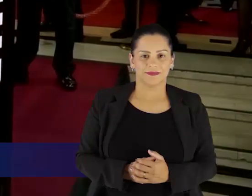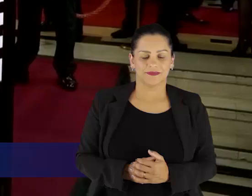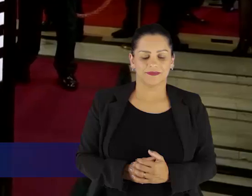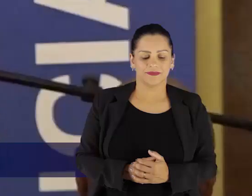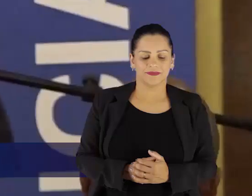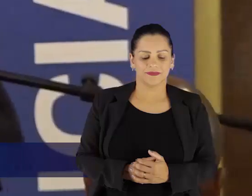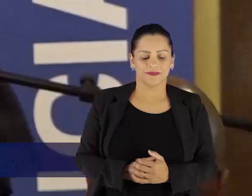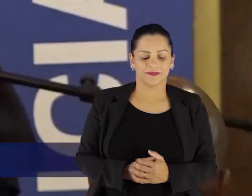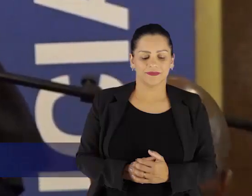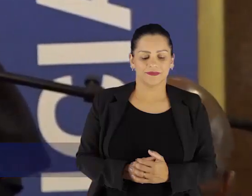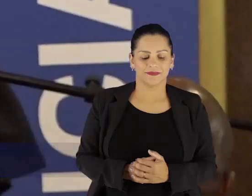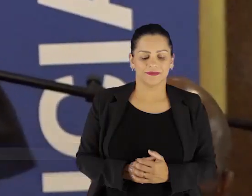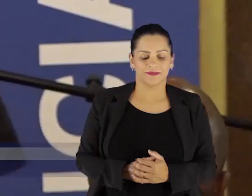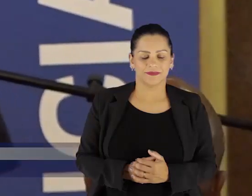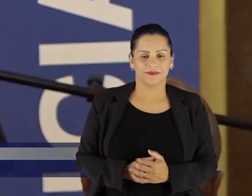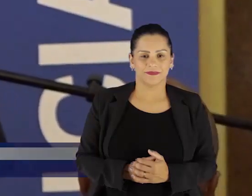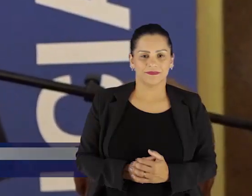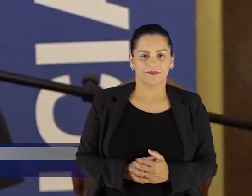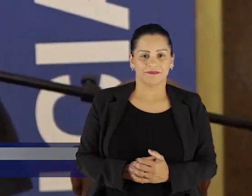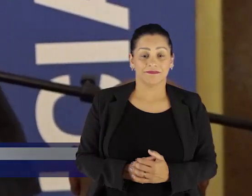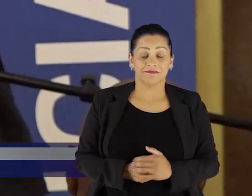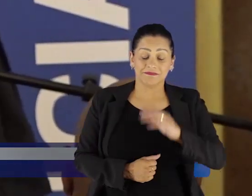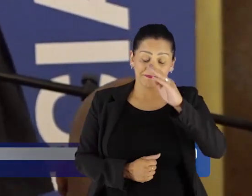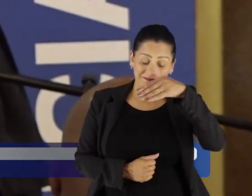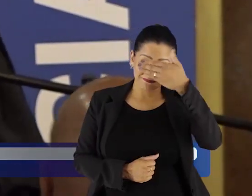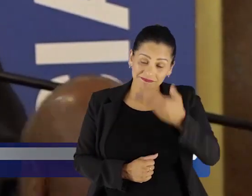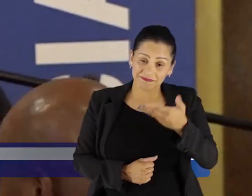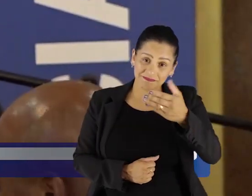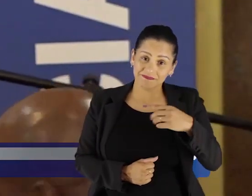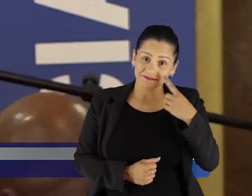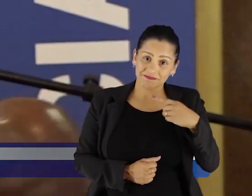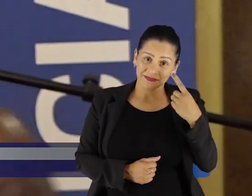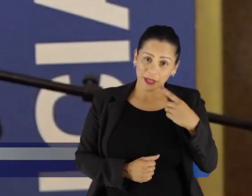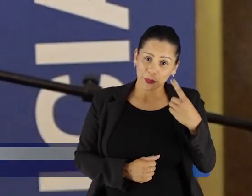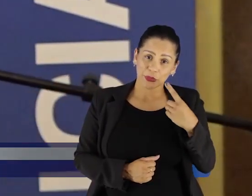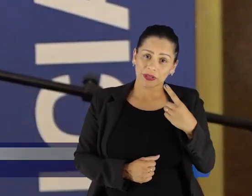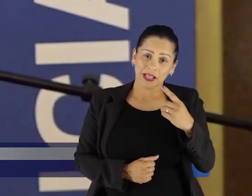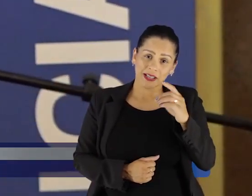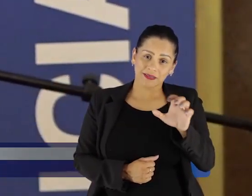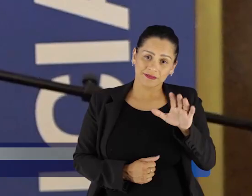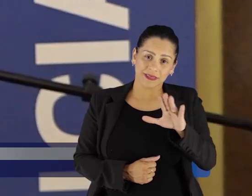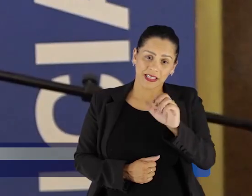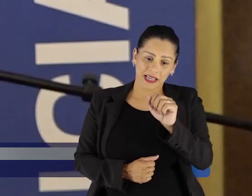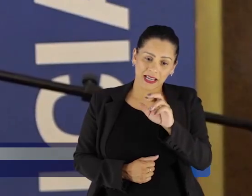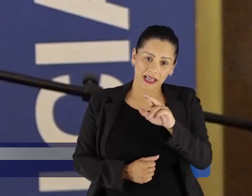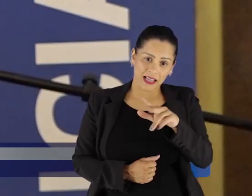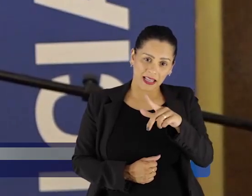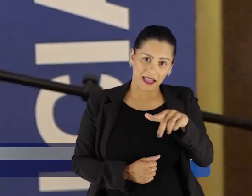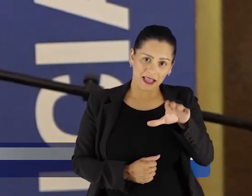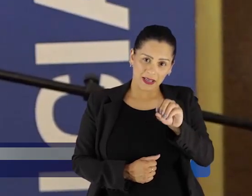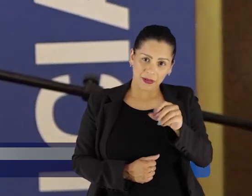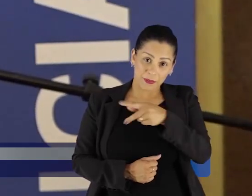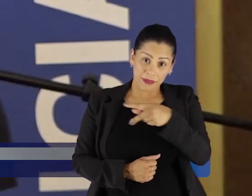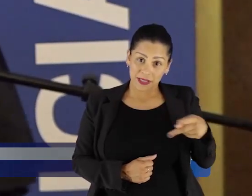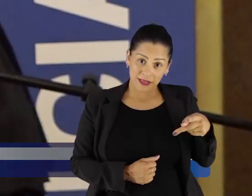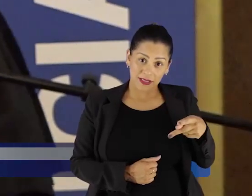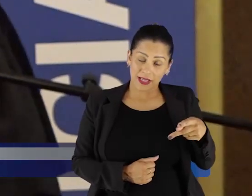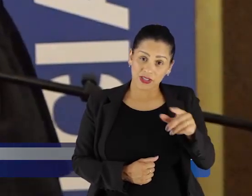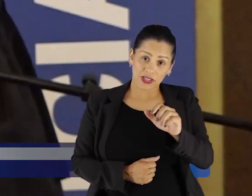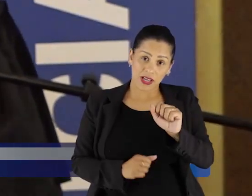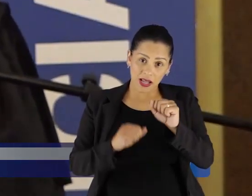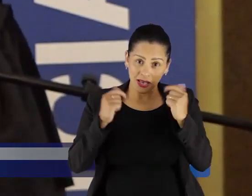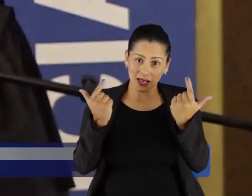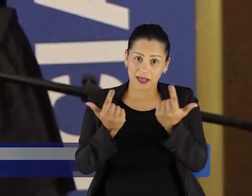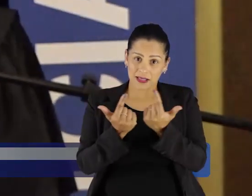E aí o Excelentíssimo Senhor Deputado Carlão Pignatari presidente da Assembleia Legislativa do Estado de São Paulo